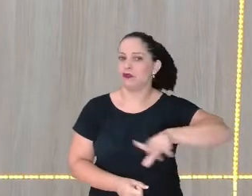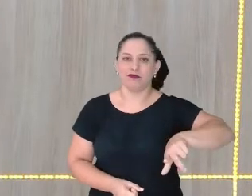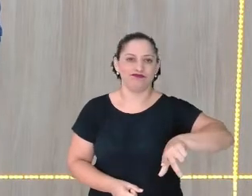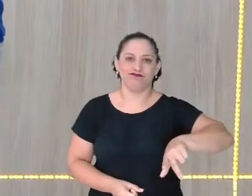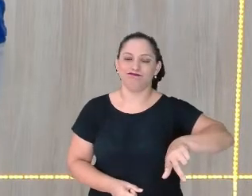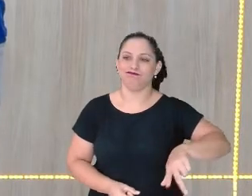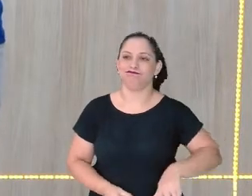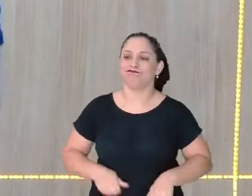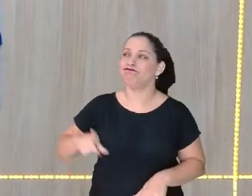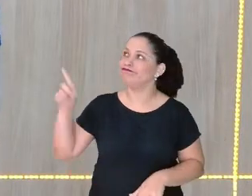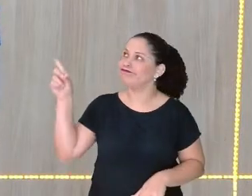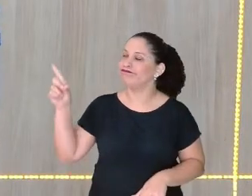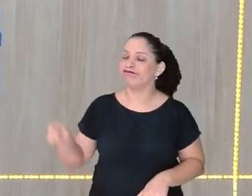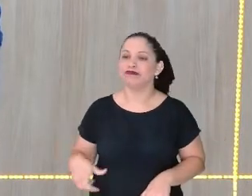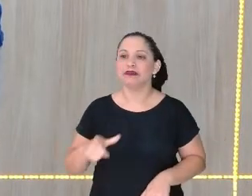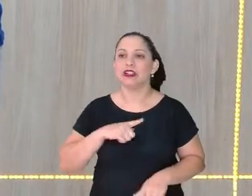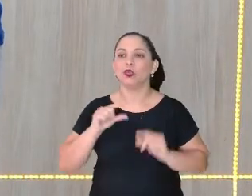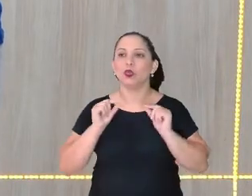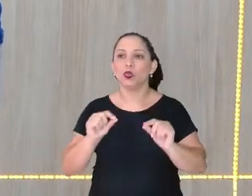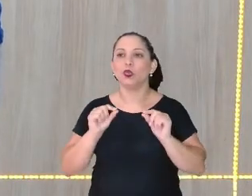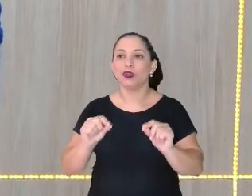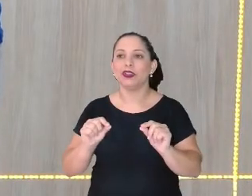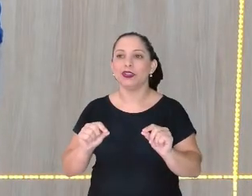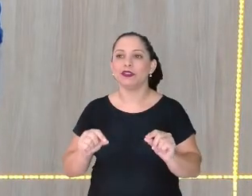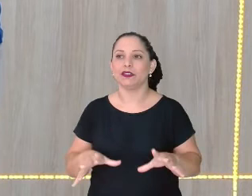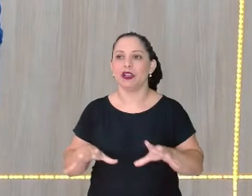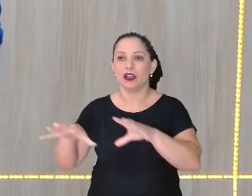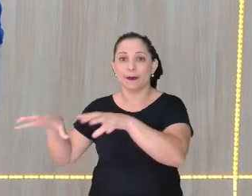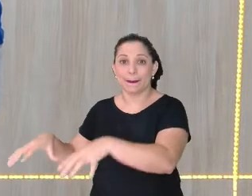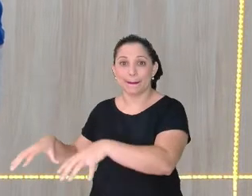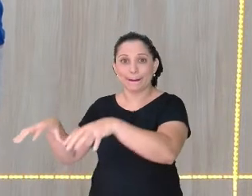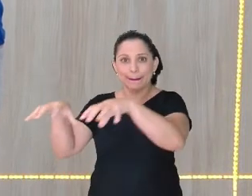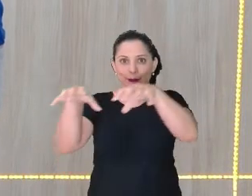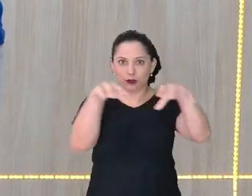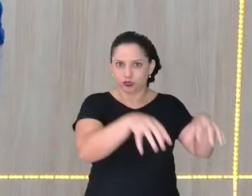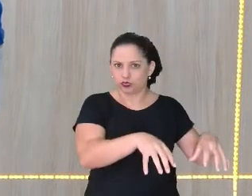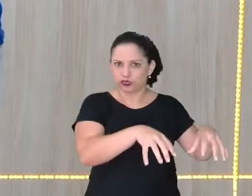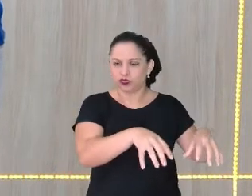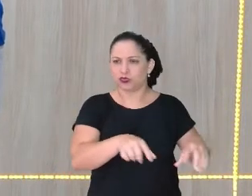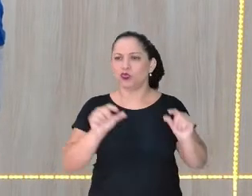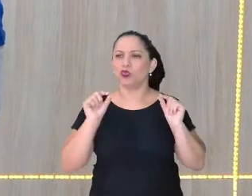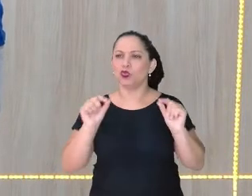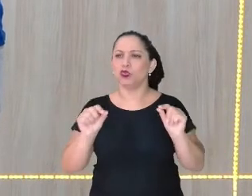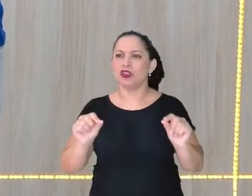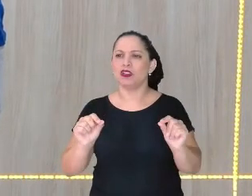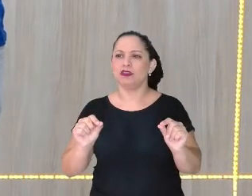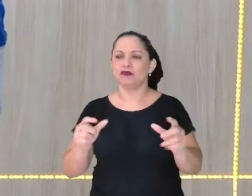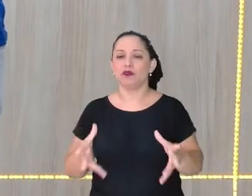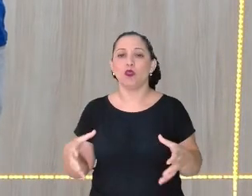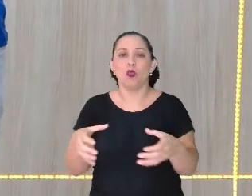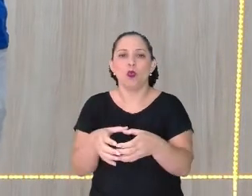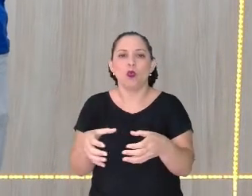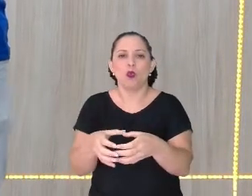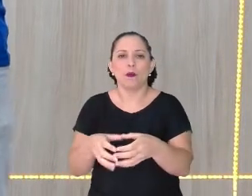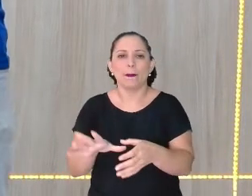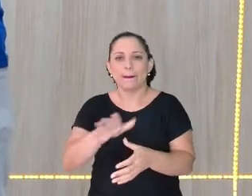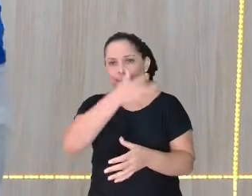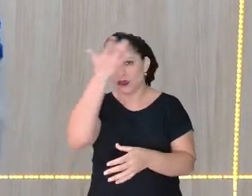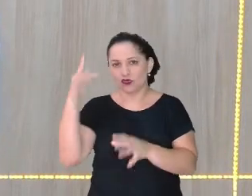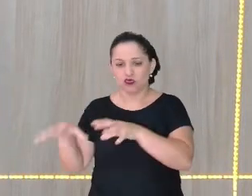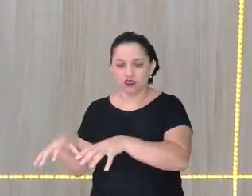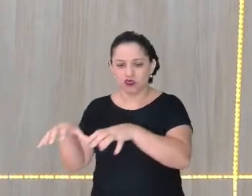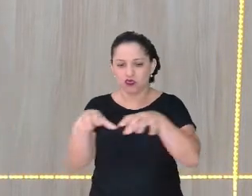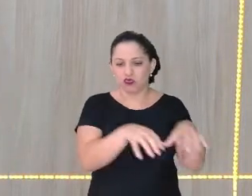gente tem aí, sai dessa comunidade primitiva, tá? Nessa comunidade primitiva, muitas